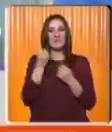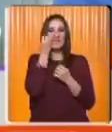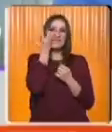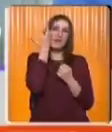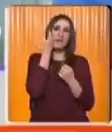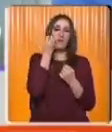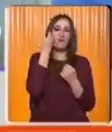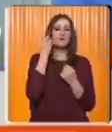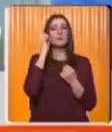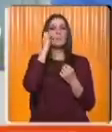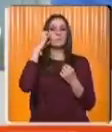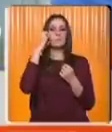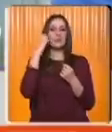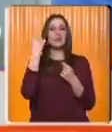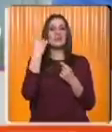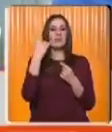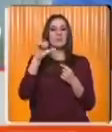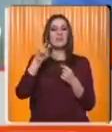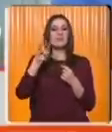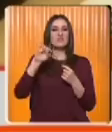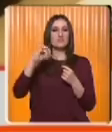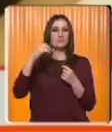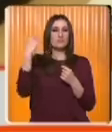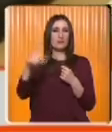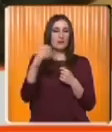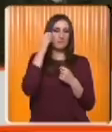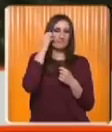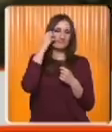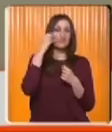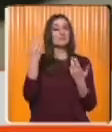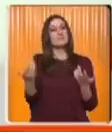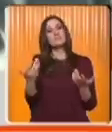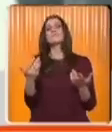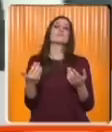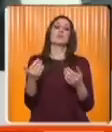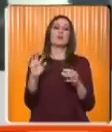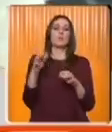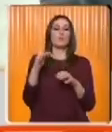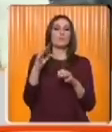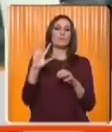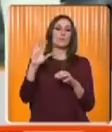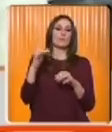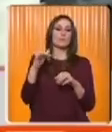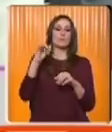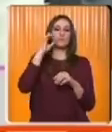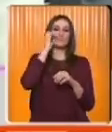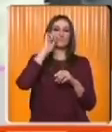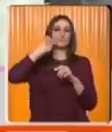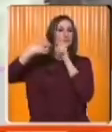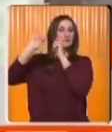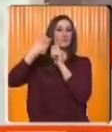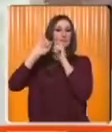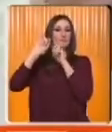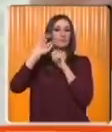grandes, com granulomas e um deles mesmo um quisto grande. O que faz com que nós, quando removermos os granulomas e os